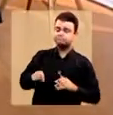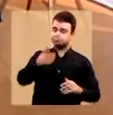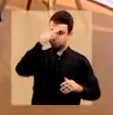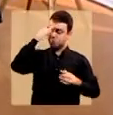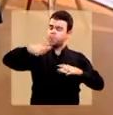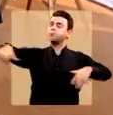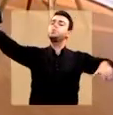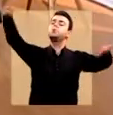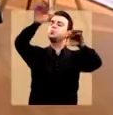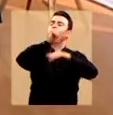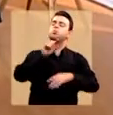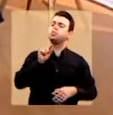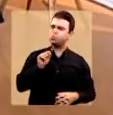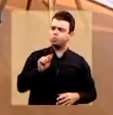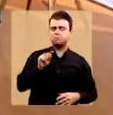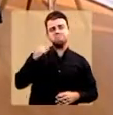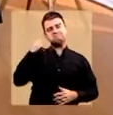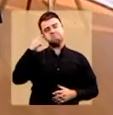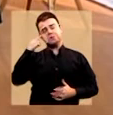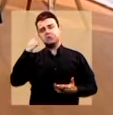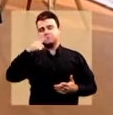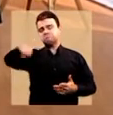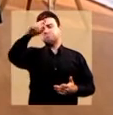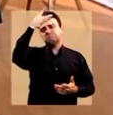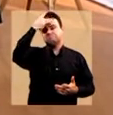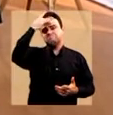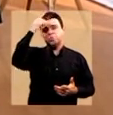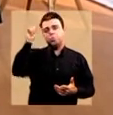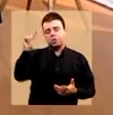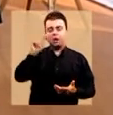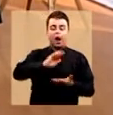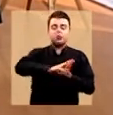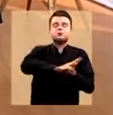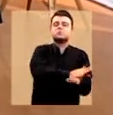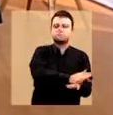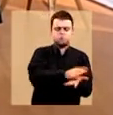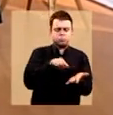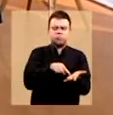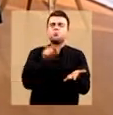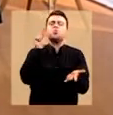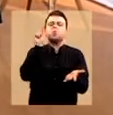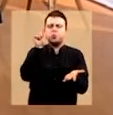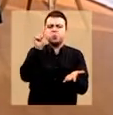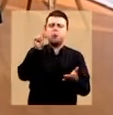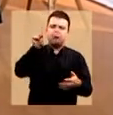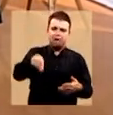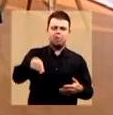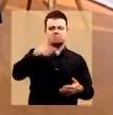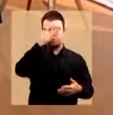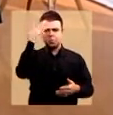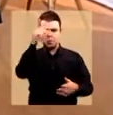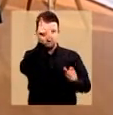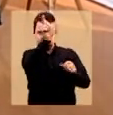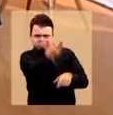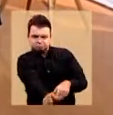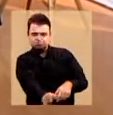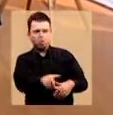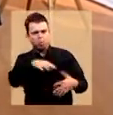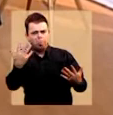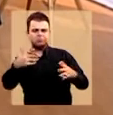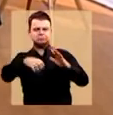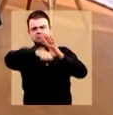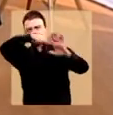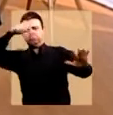Thiago, as pessoas acreditam e tem um senso comum com relação ao racismo naquela coisa do interpessoal,